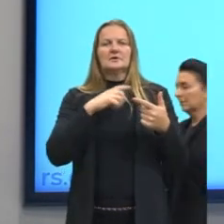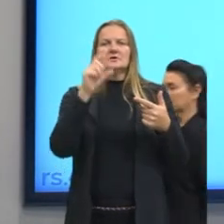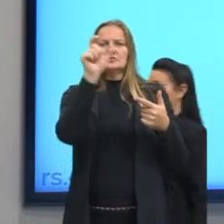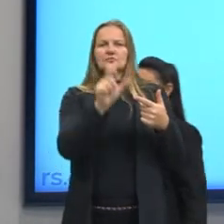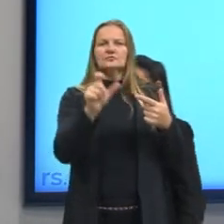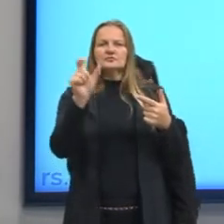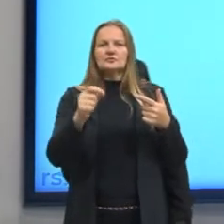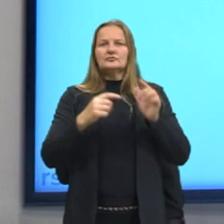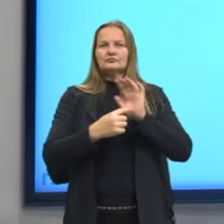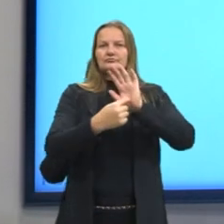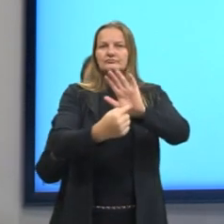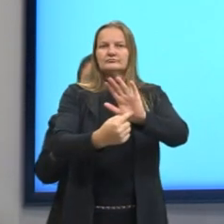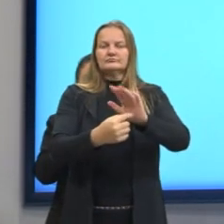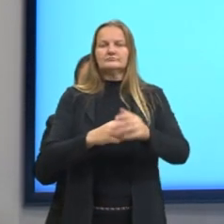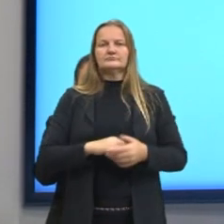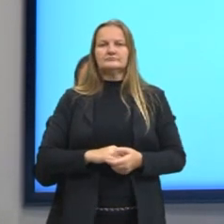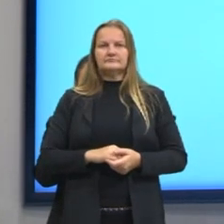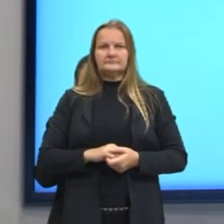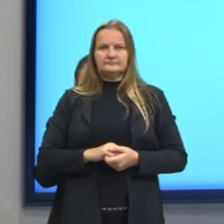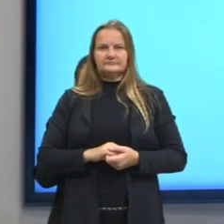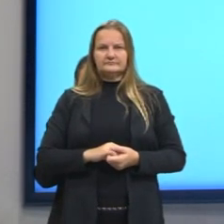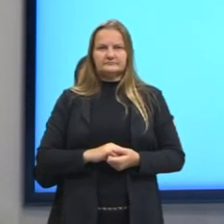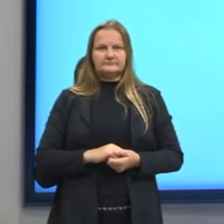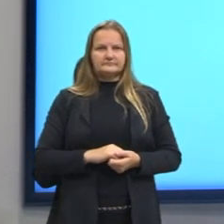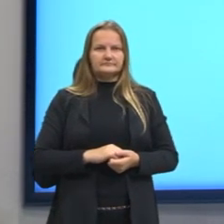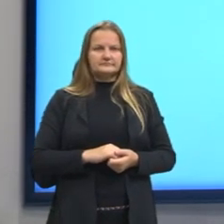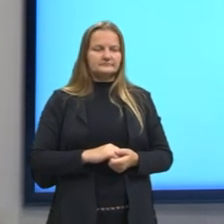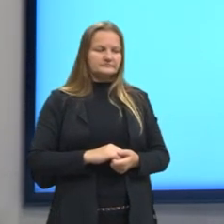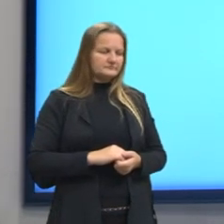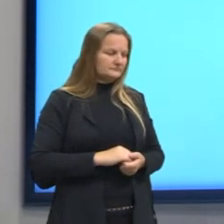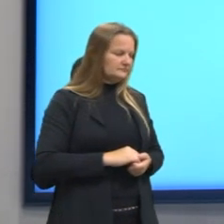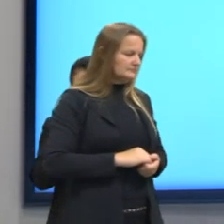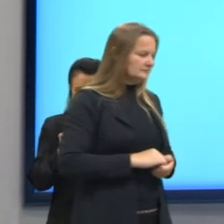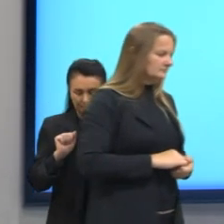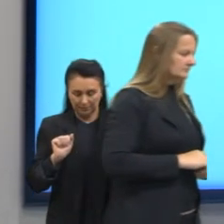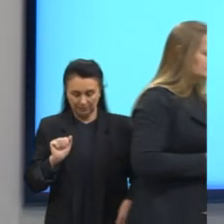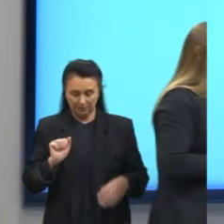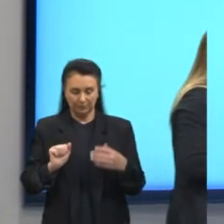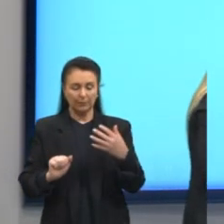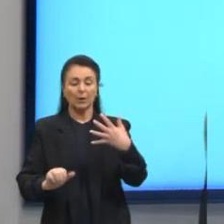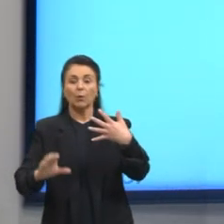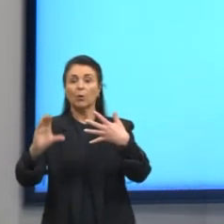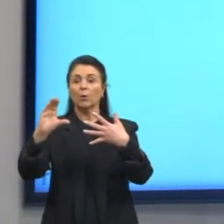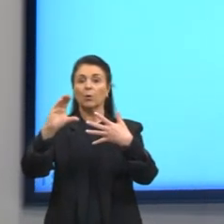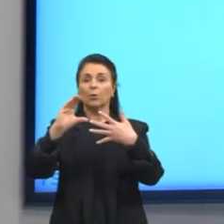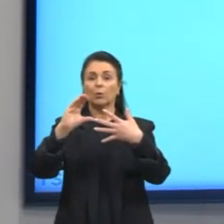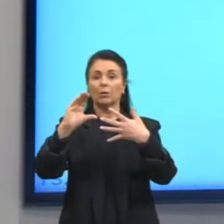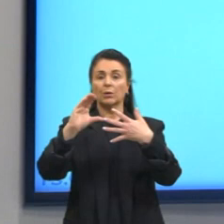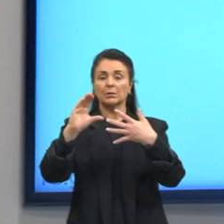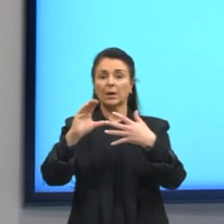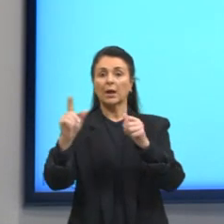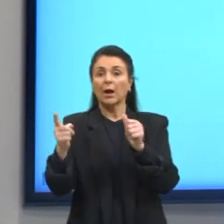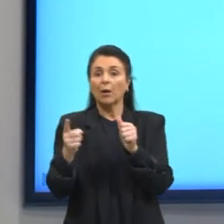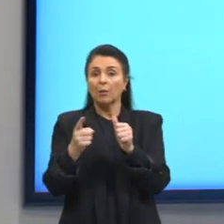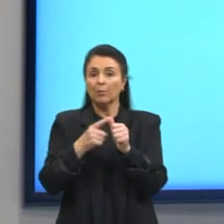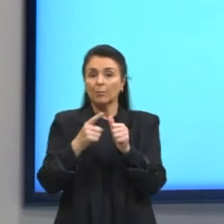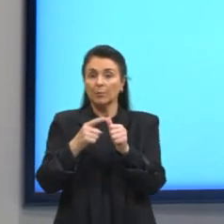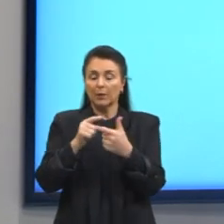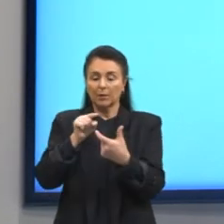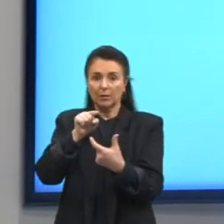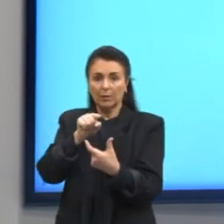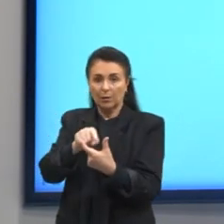o sujeito aparecendo então não seria letras e o primeiro era um termo derivado do latim